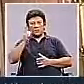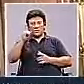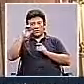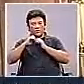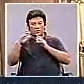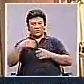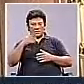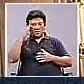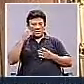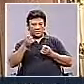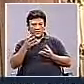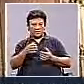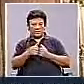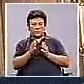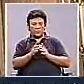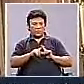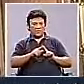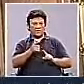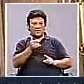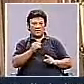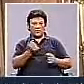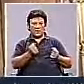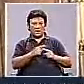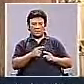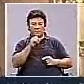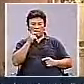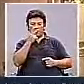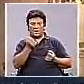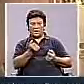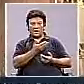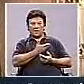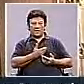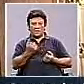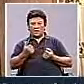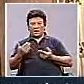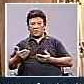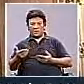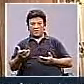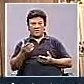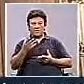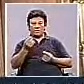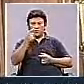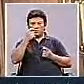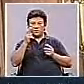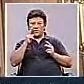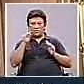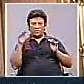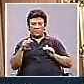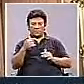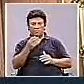conceito é ótimo, traz todo tipo de carros cá, podemos ver carros antigos e carros atuais, é muito público presente,